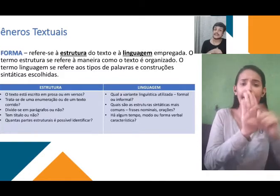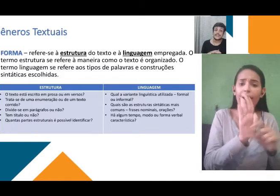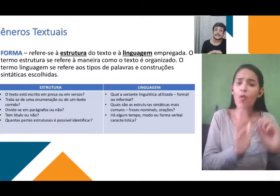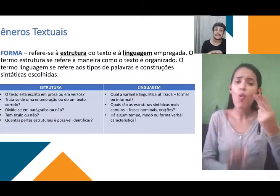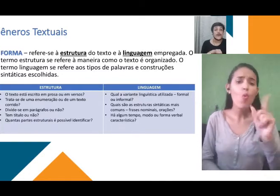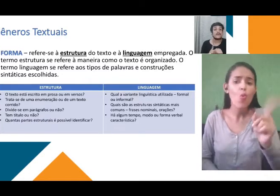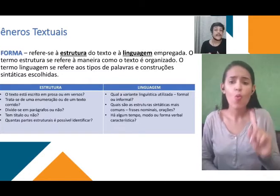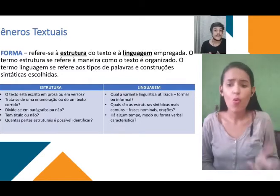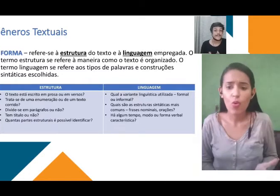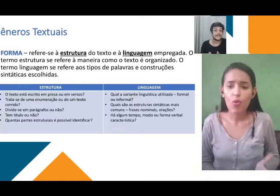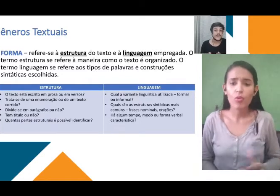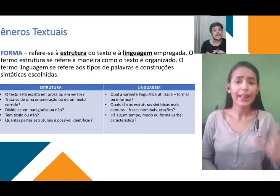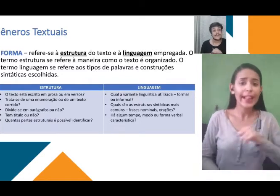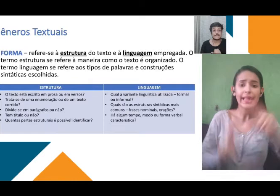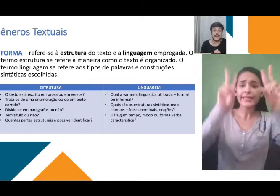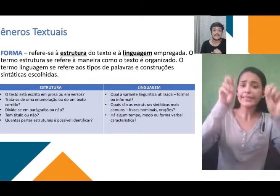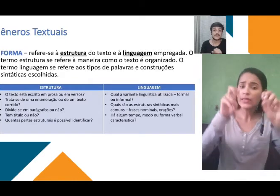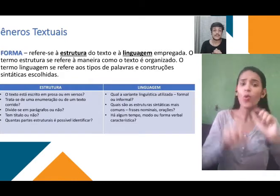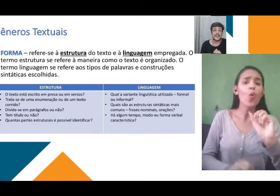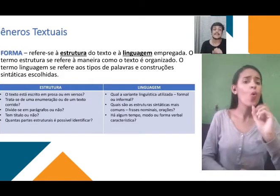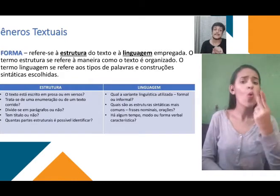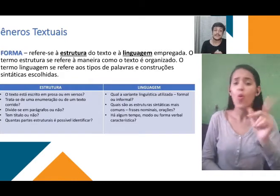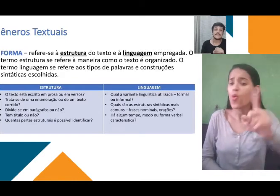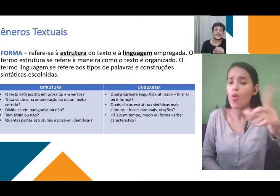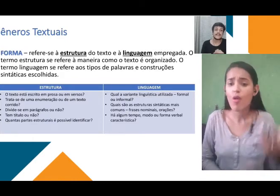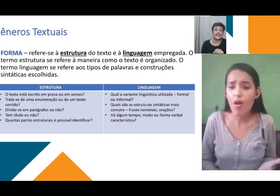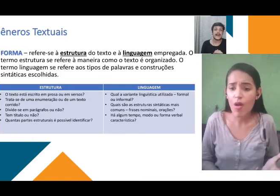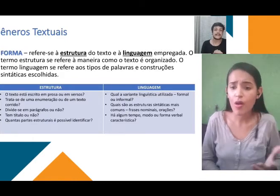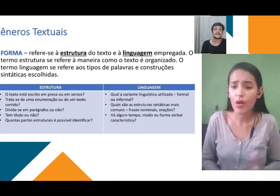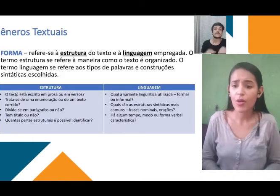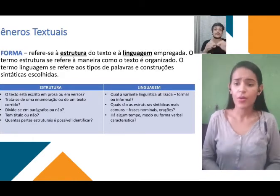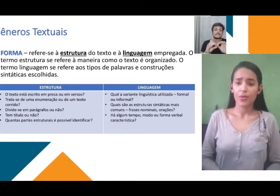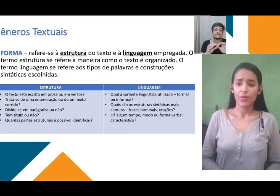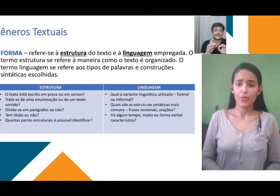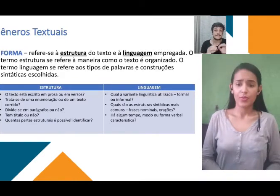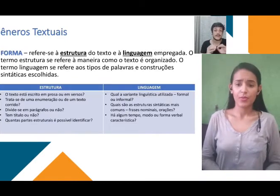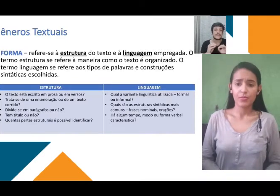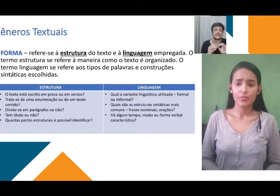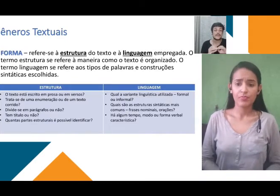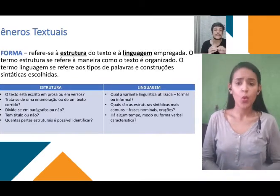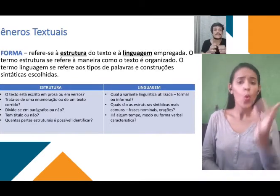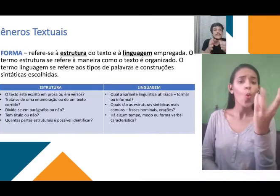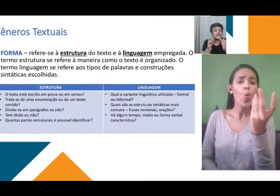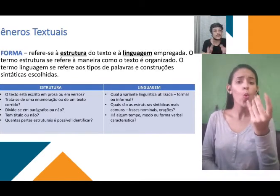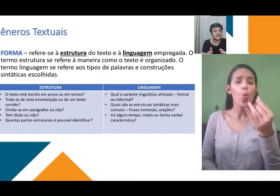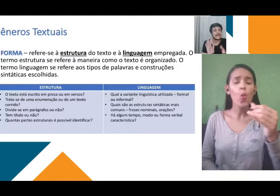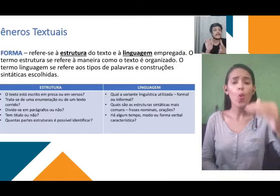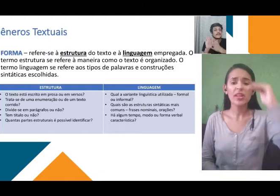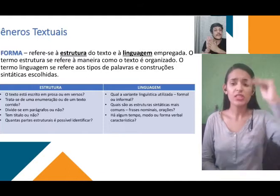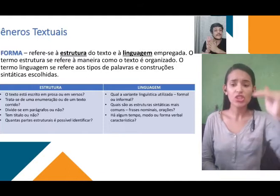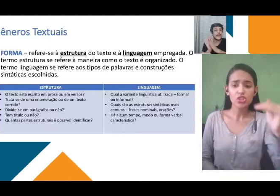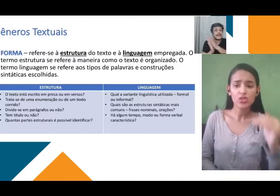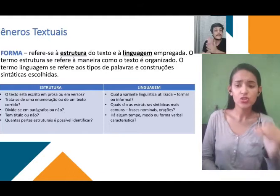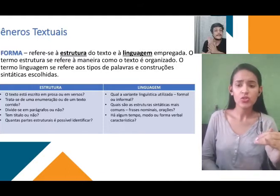Tem título ou não? Quantas partes estruturais é possível identificar? Então essas perguntas todas são sobre a estrutura. Eu peguei